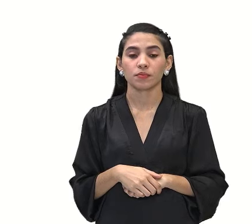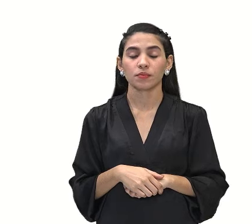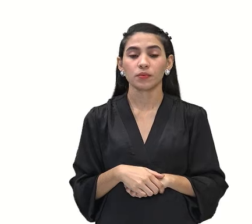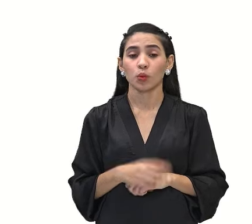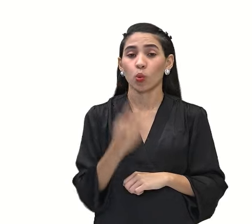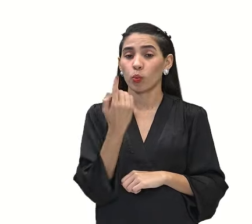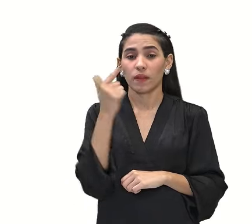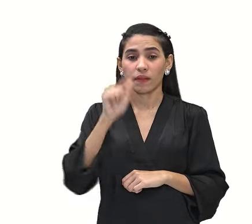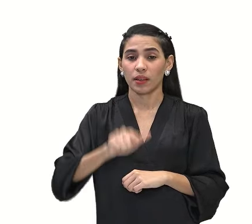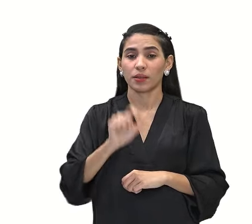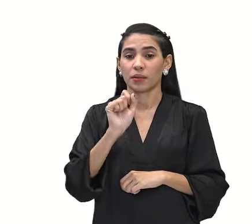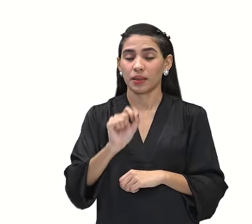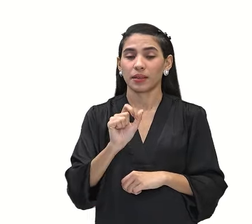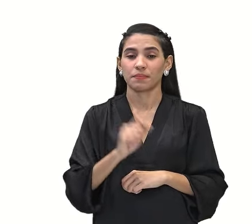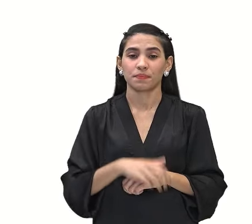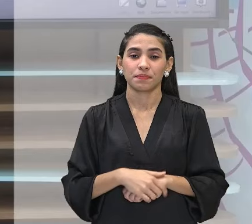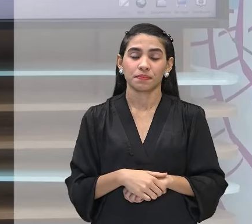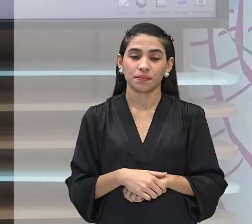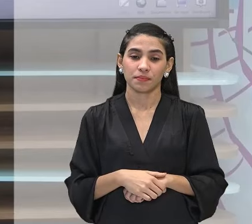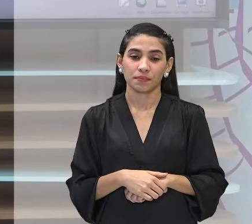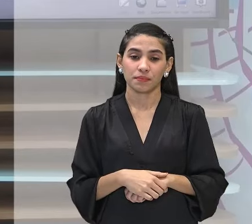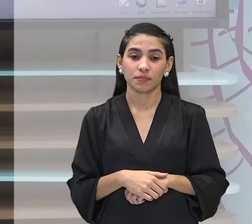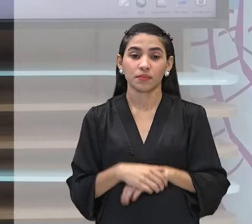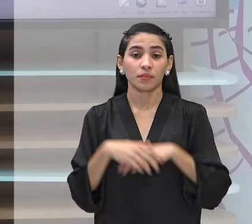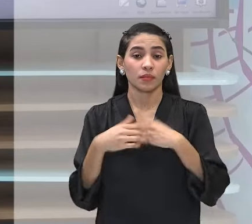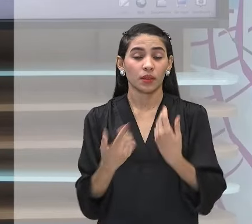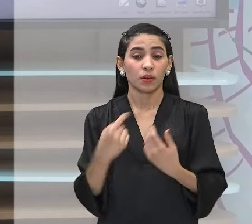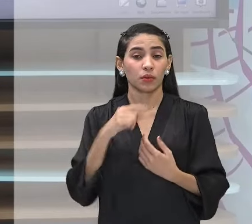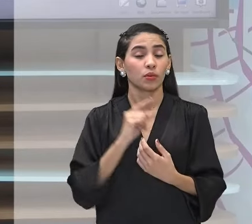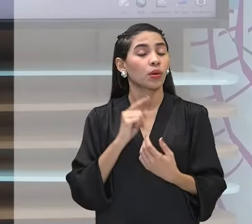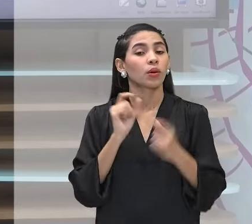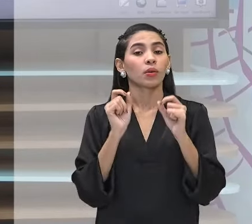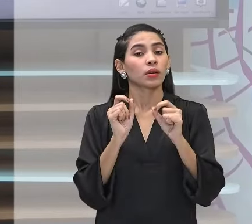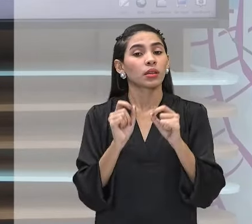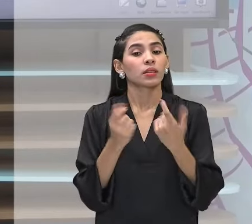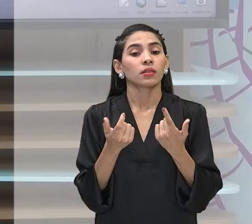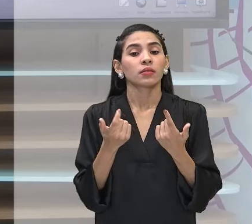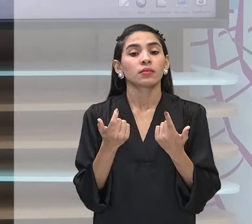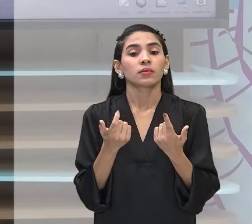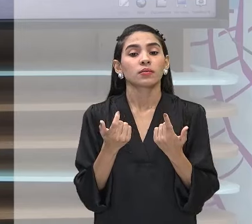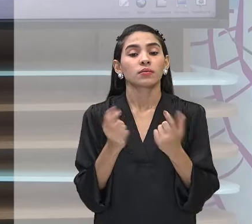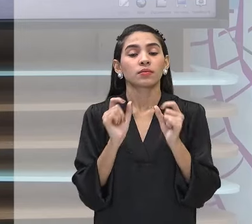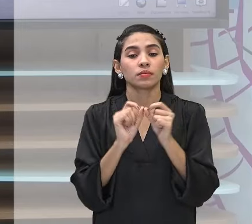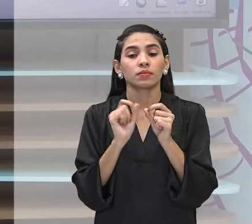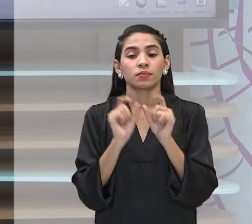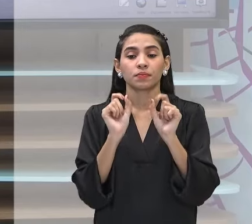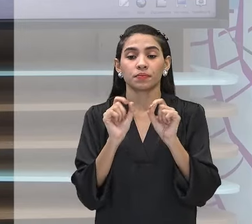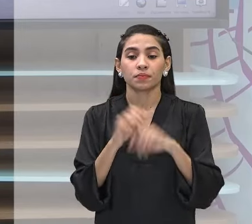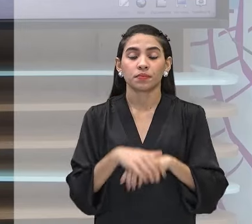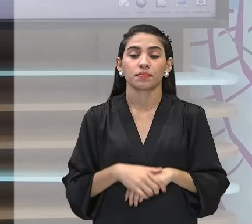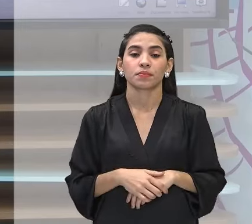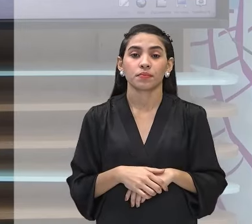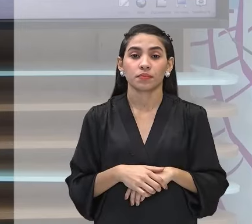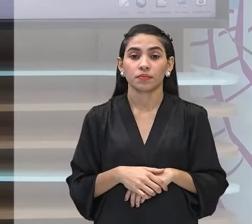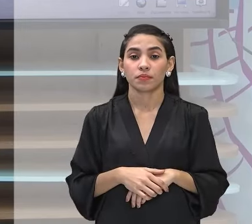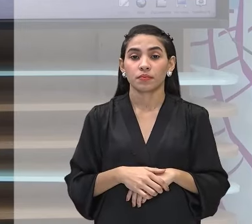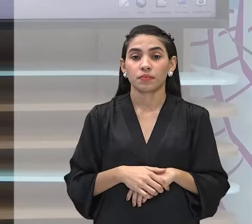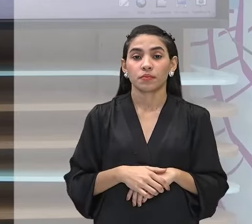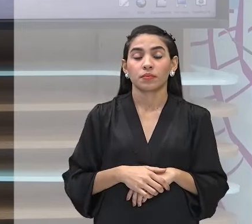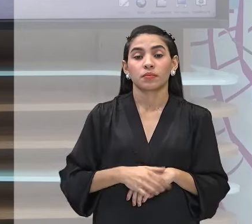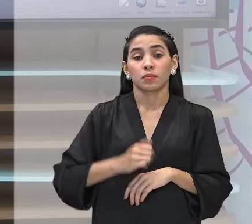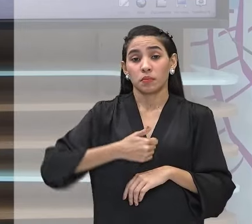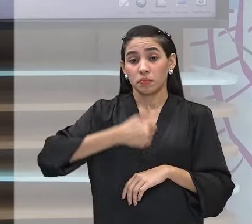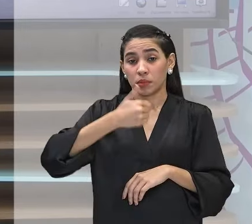só beleza então olha nesse problema o que que nós tivemos que fazer por primeiro primeiro pegamos o